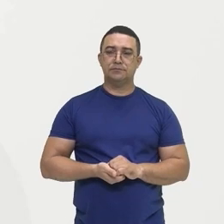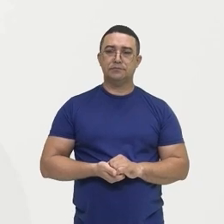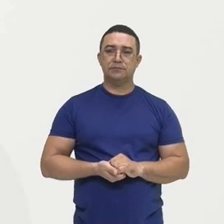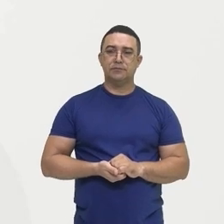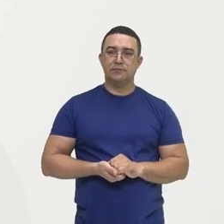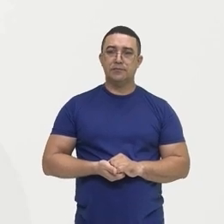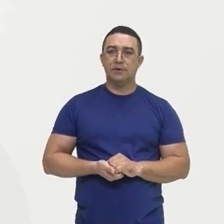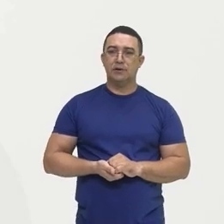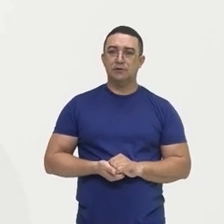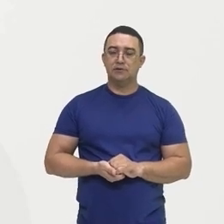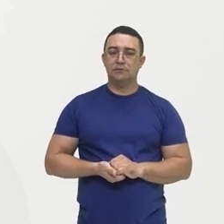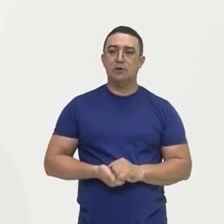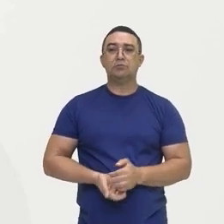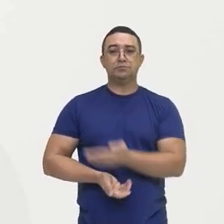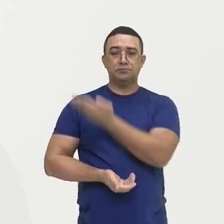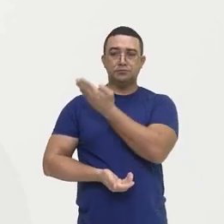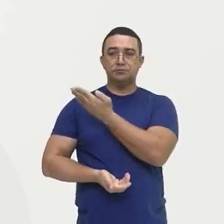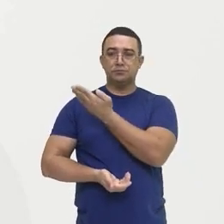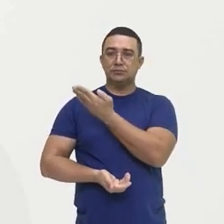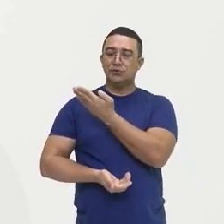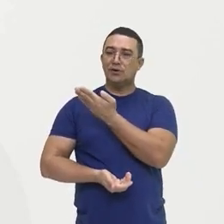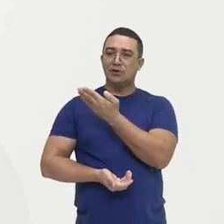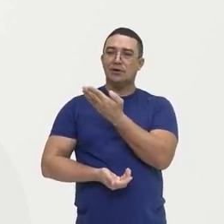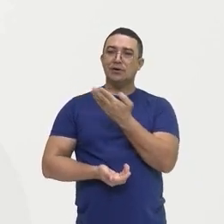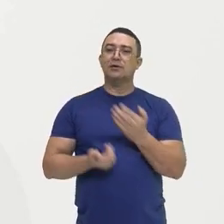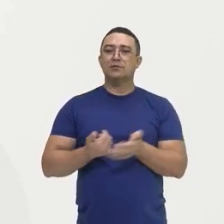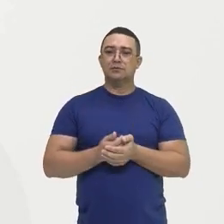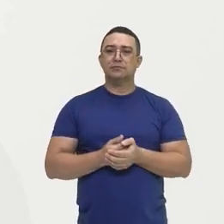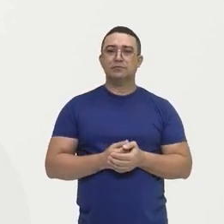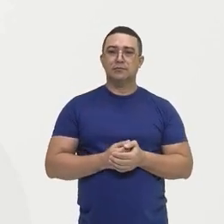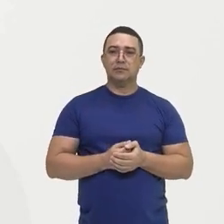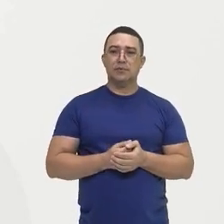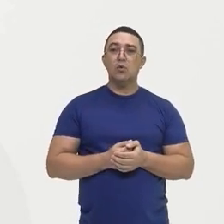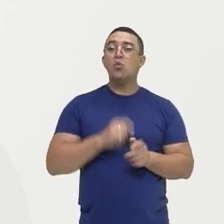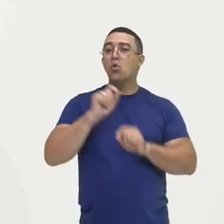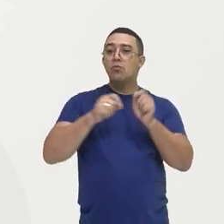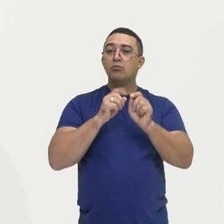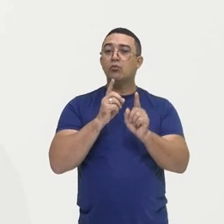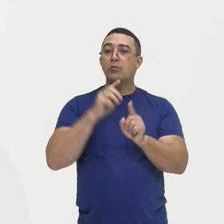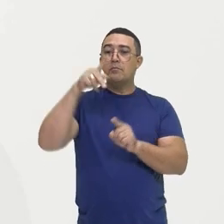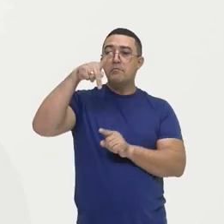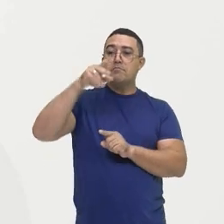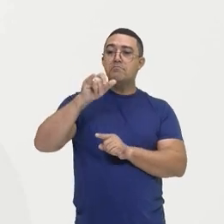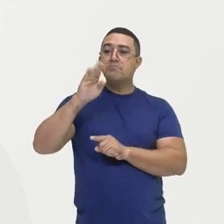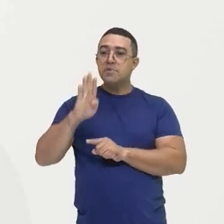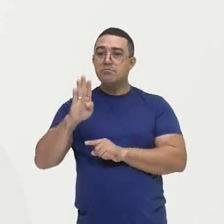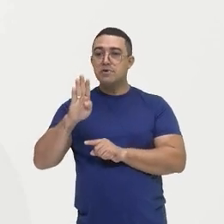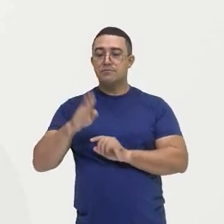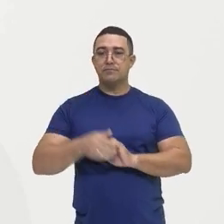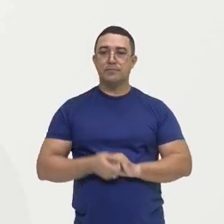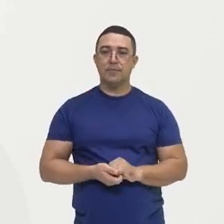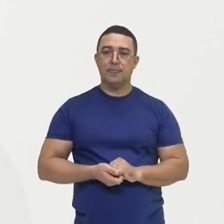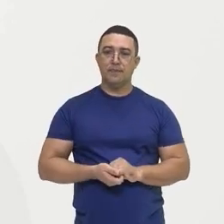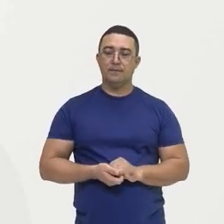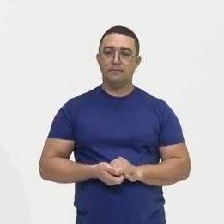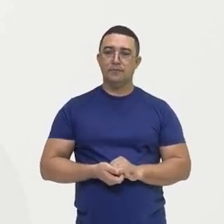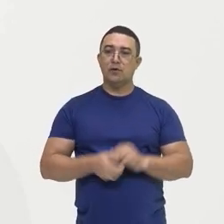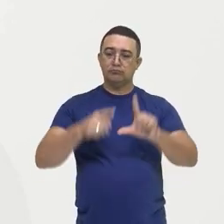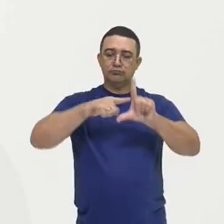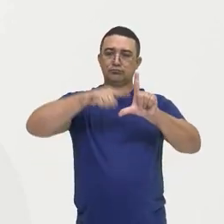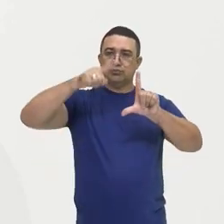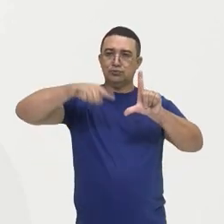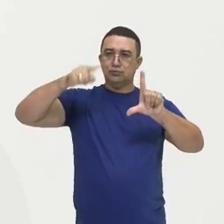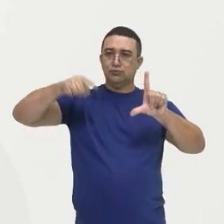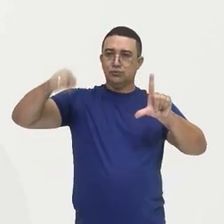vocês, né? Um gráficozinho apenas da economia, olha, que é do PIB, que é o Produto Interno Bruto, né? No primeiro trimestre